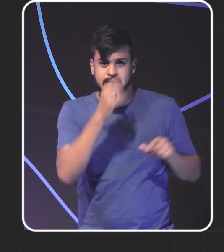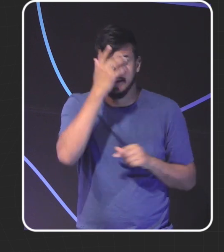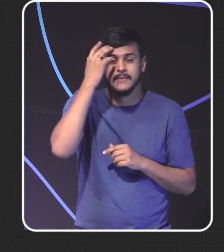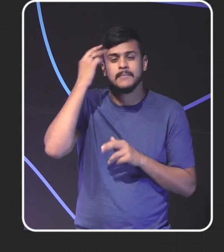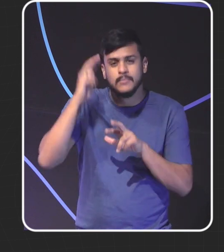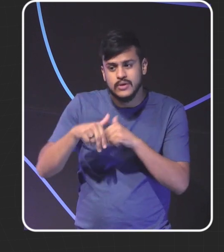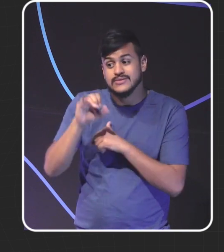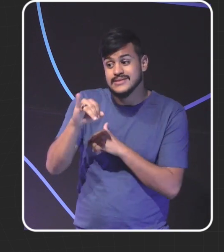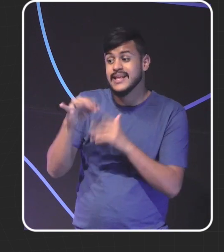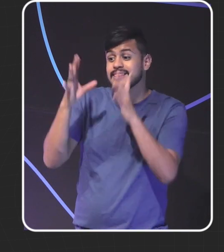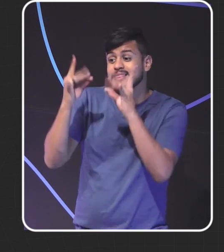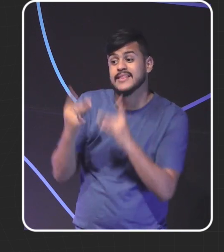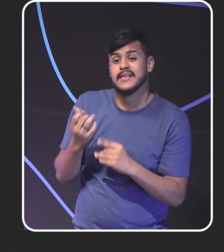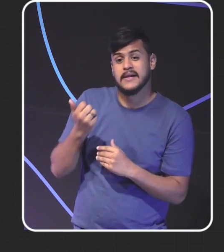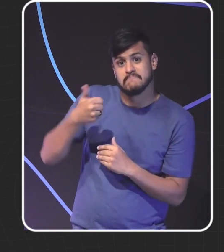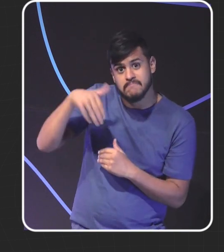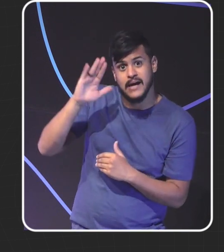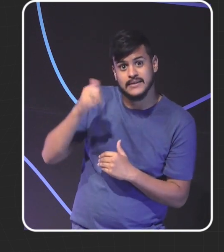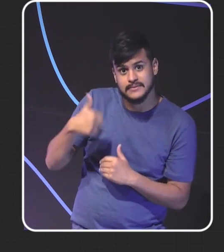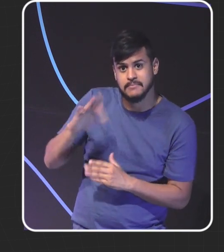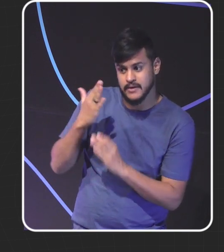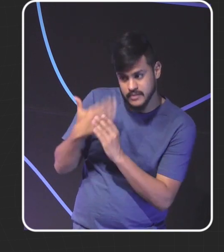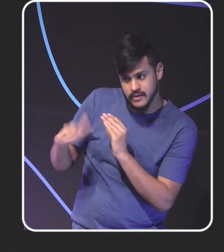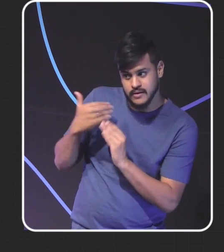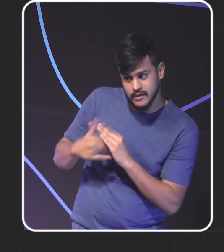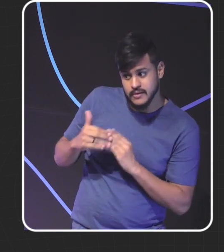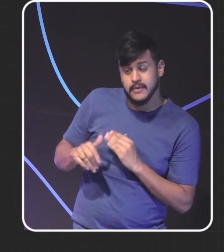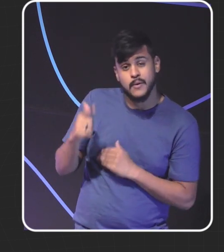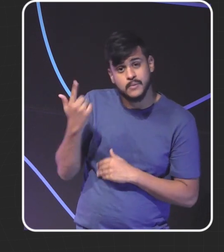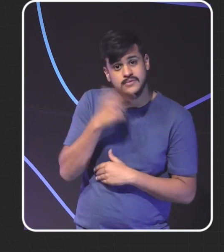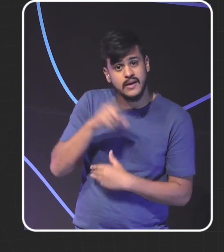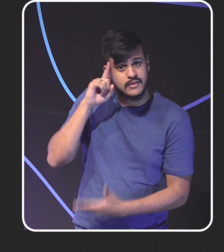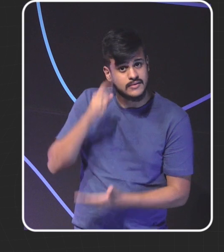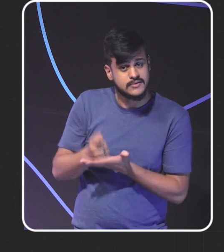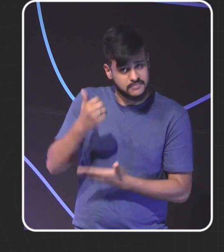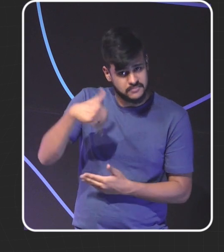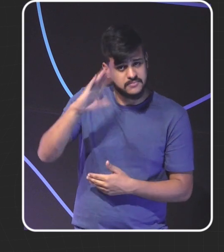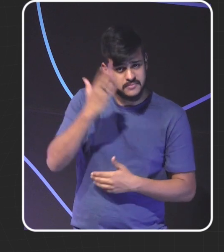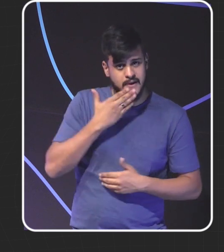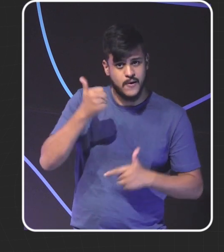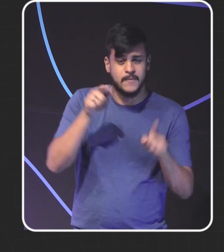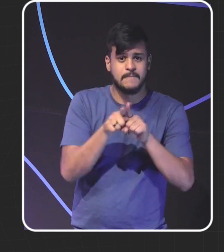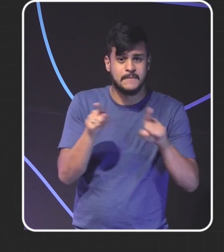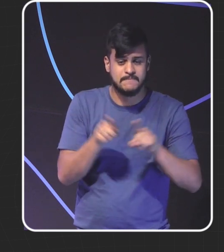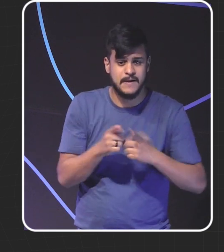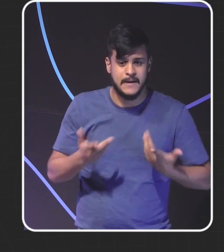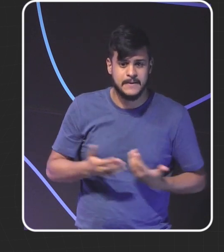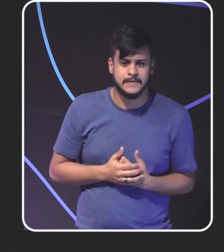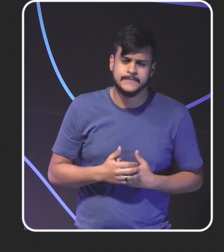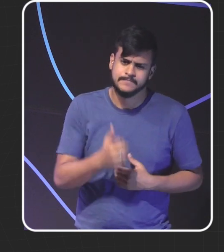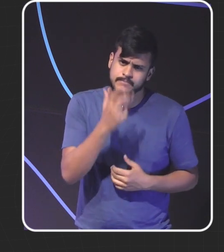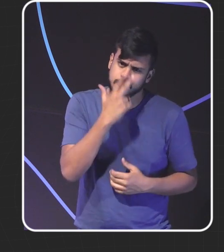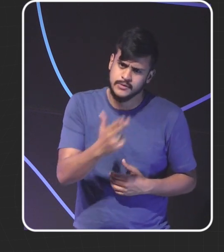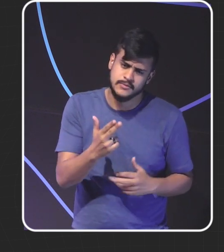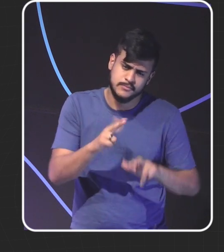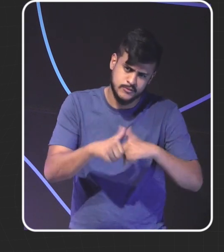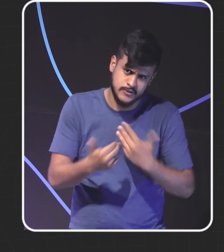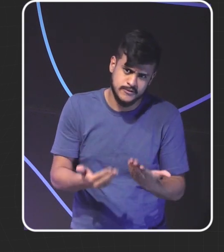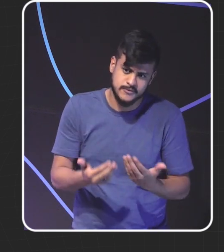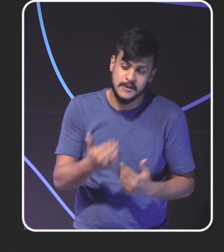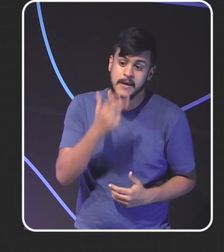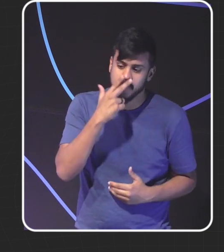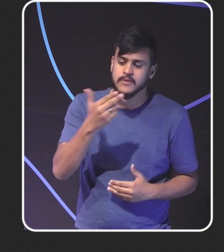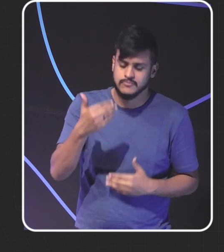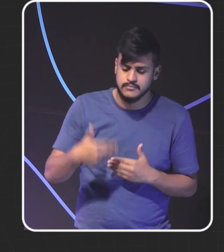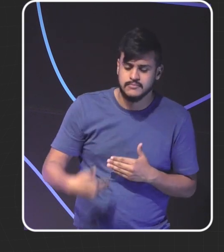mais contexto, né, a máquina vai conseguindo tomar decisões melhores. Então, eu acho que também faz parte, eu acho que vai